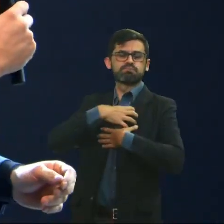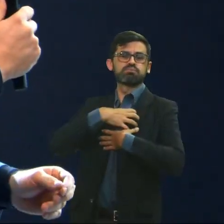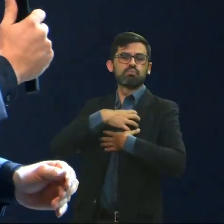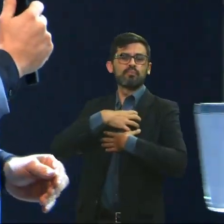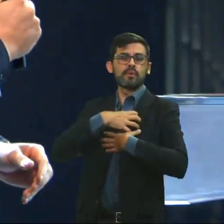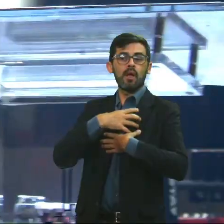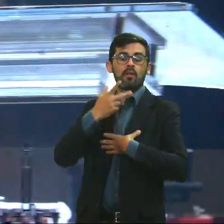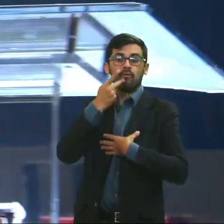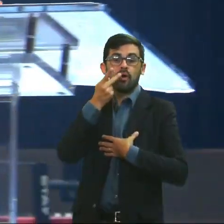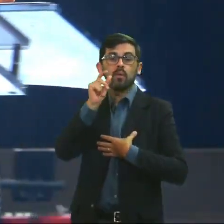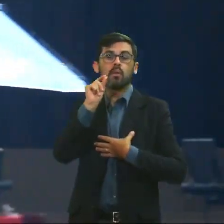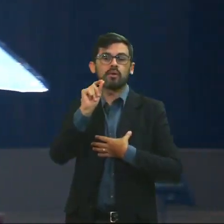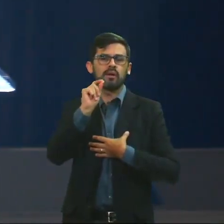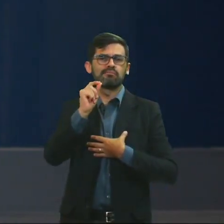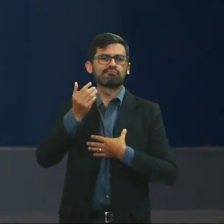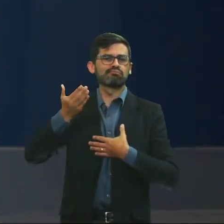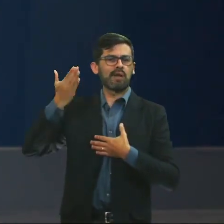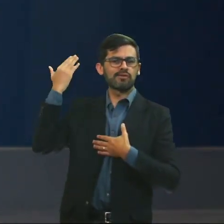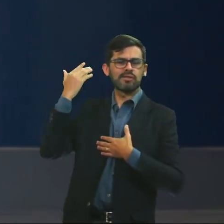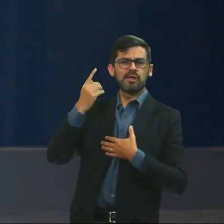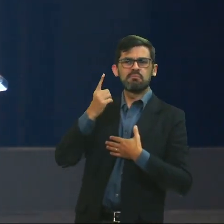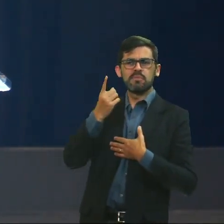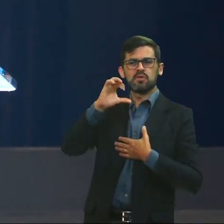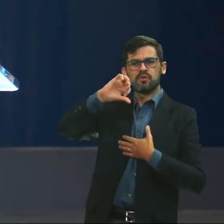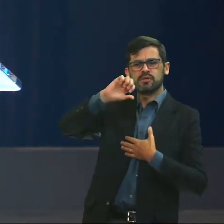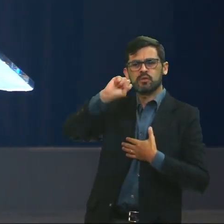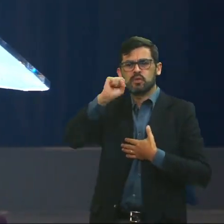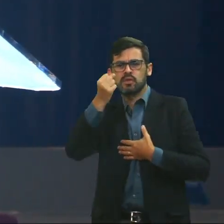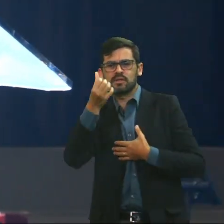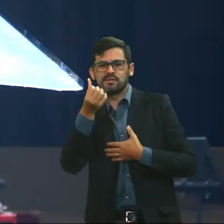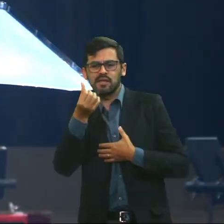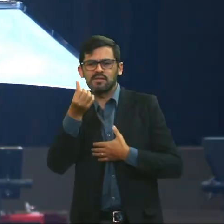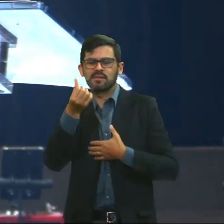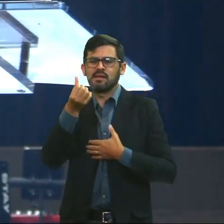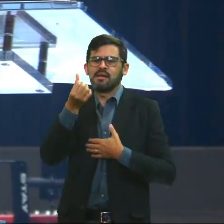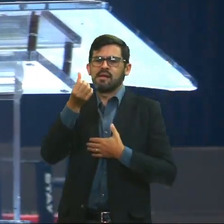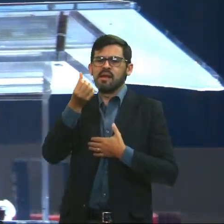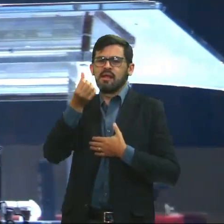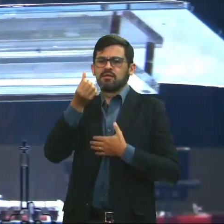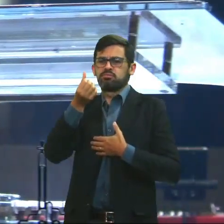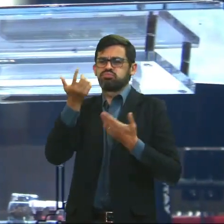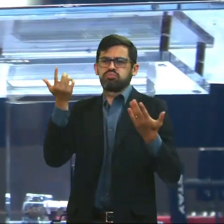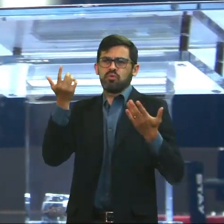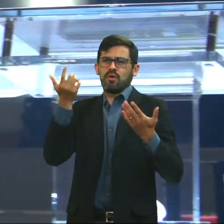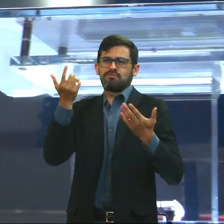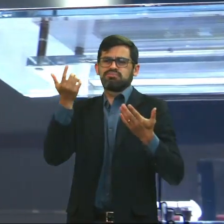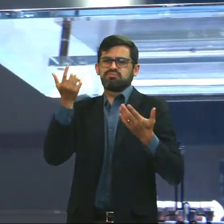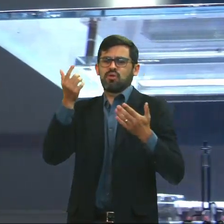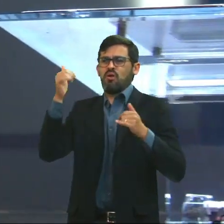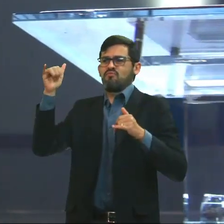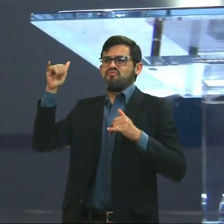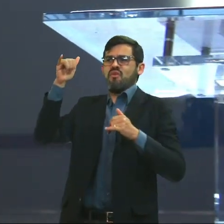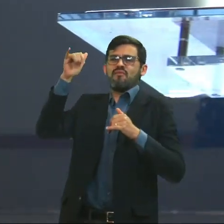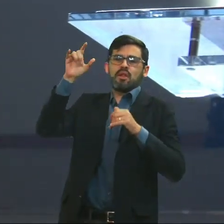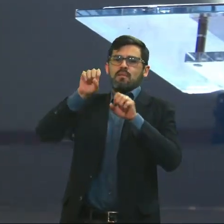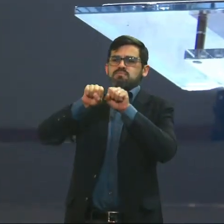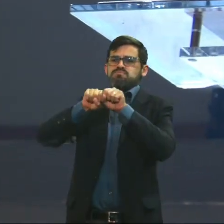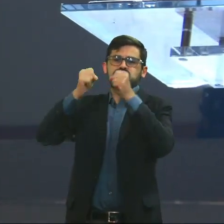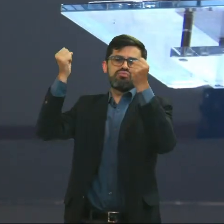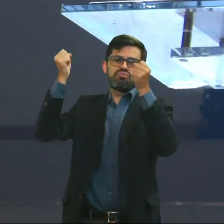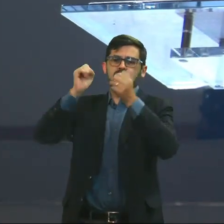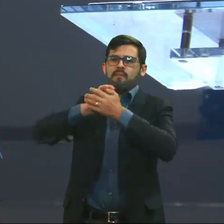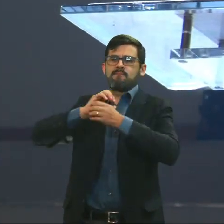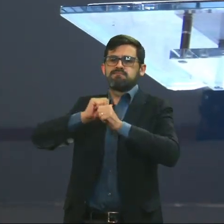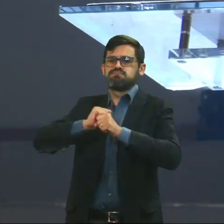disse que em 86, teve aquele acidente da Challenger, lembra do ônibus espacial que